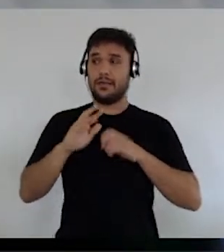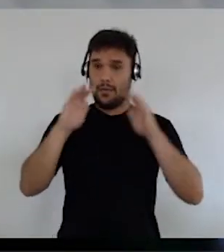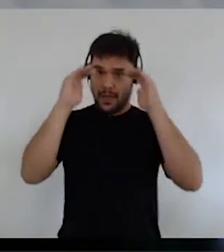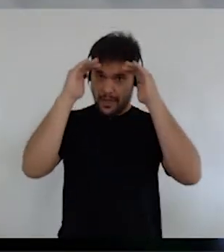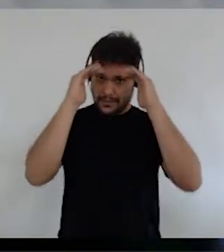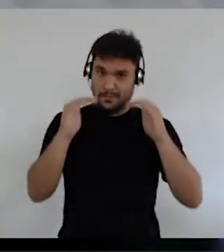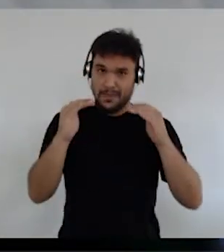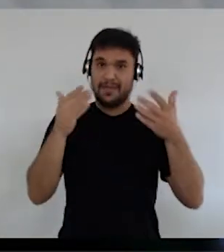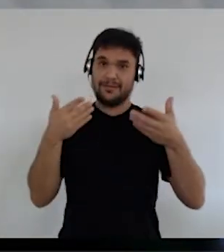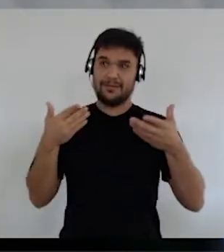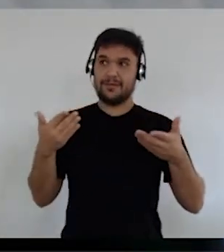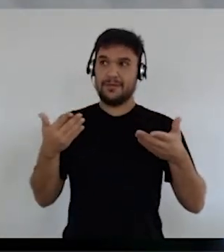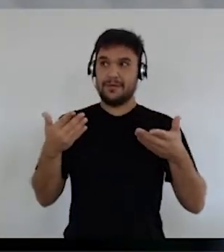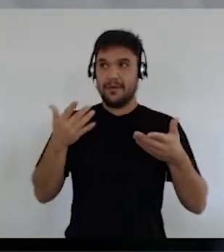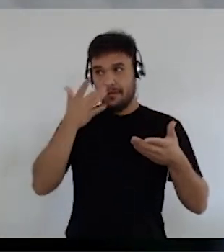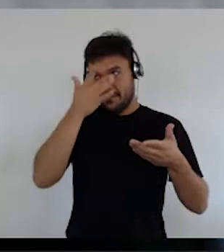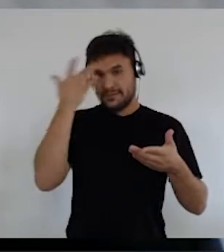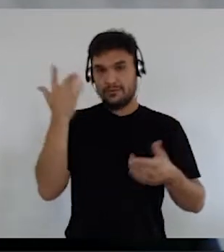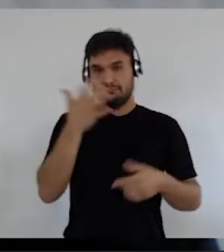nossos